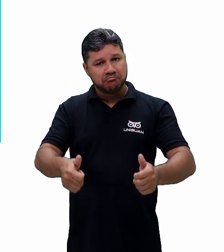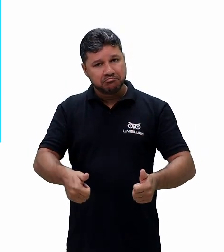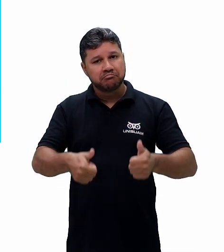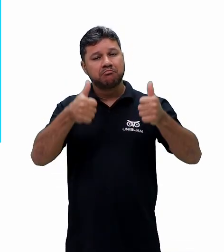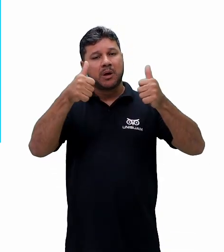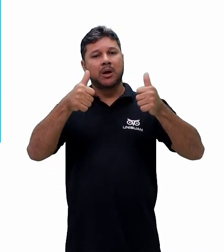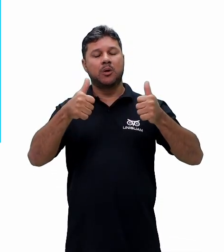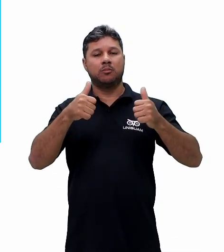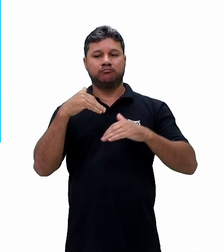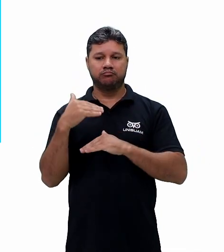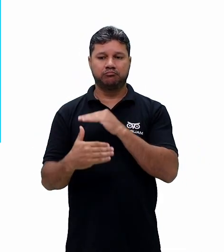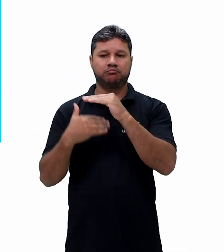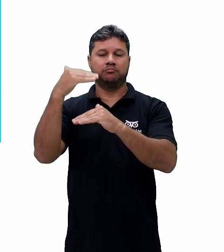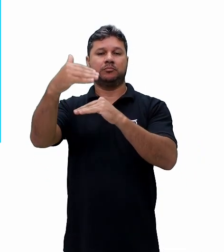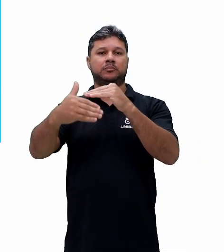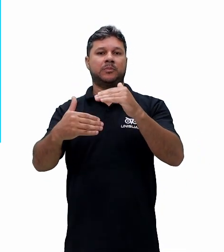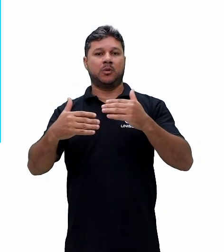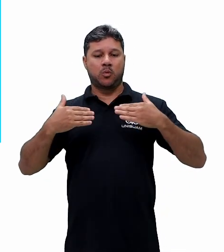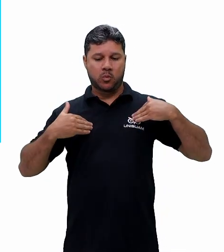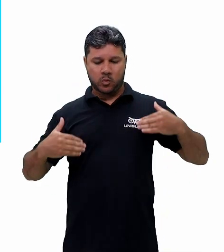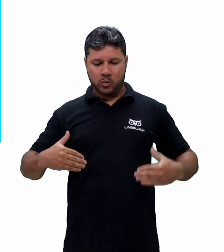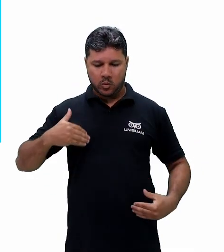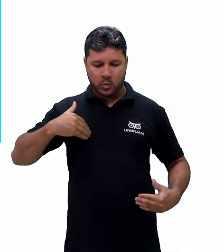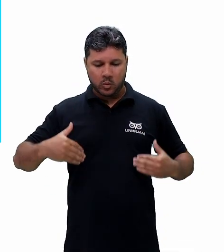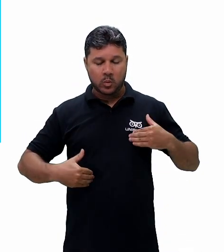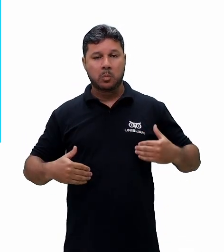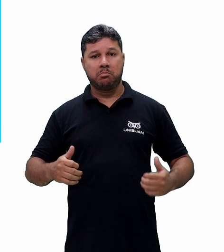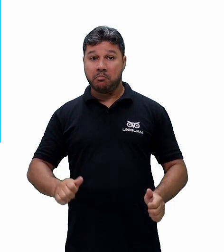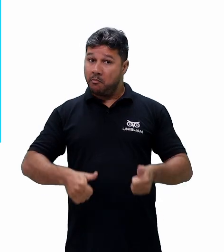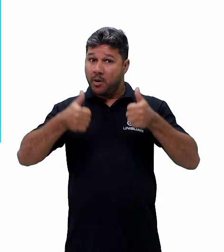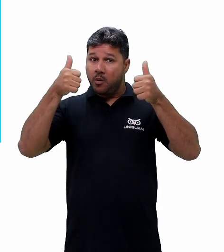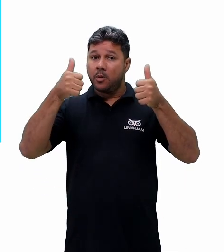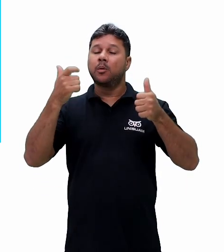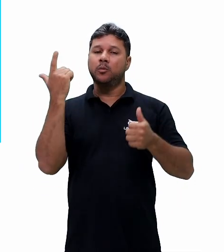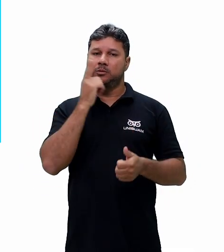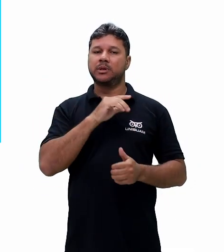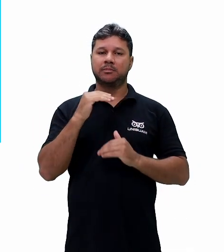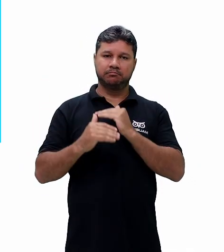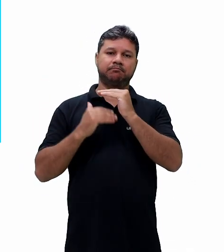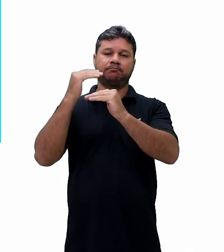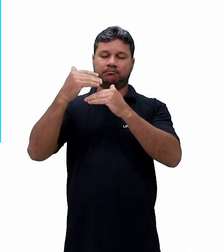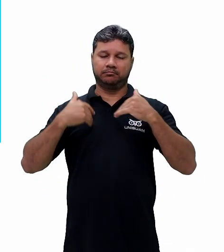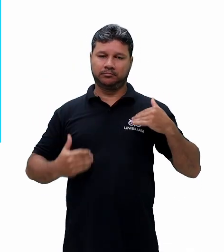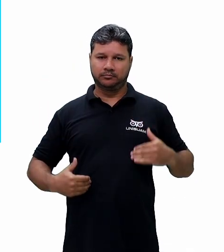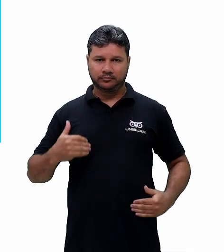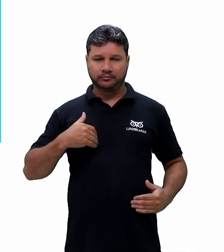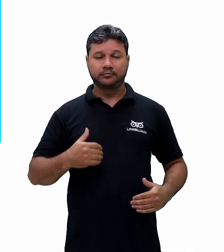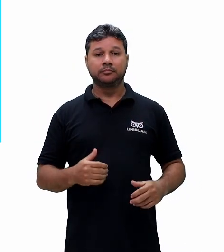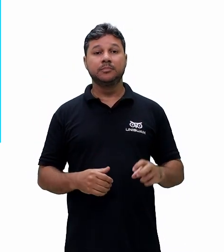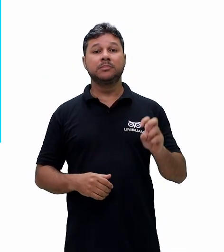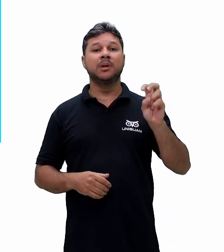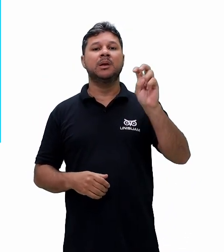alongamento melhora o desempenho físico, ok?